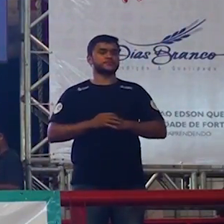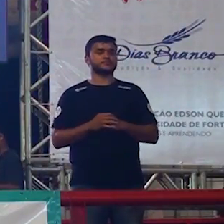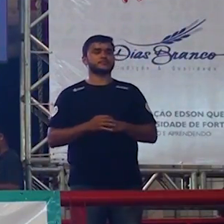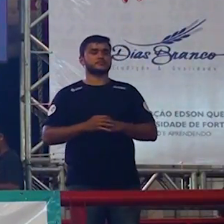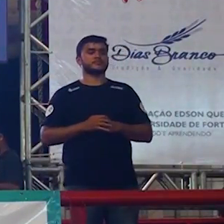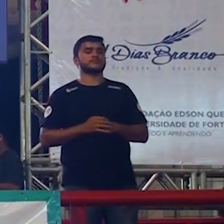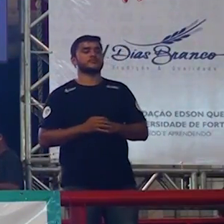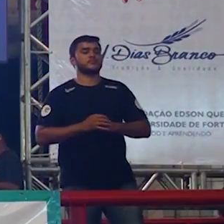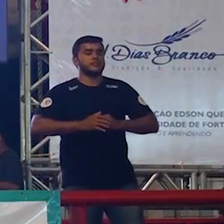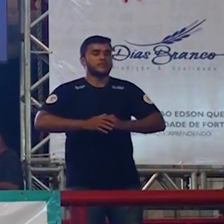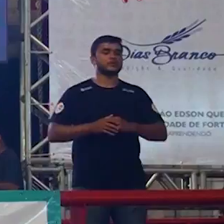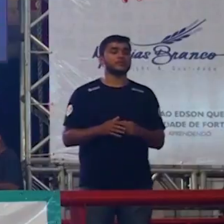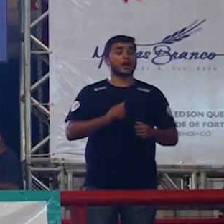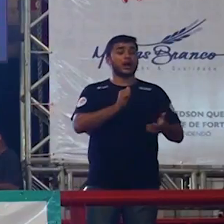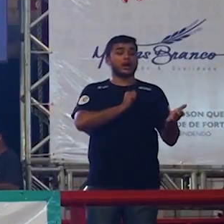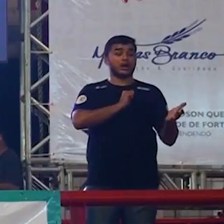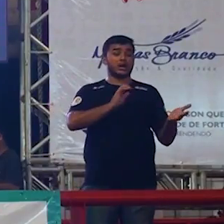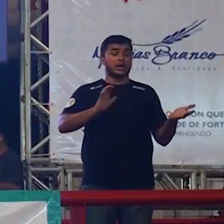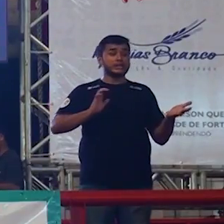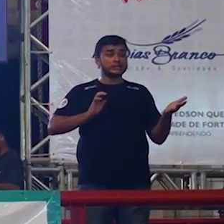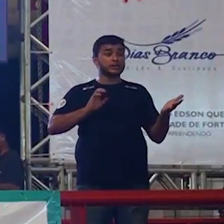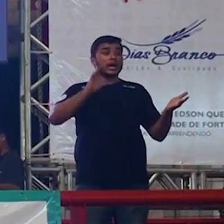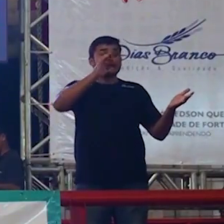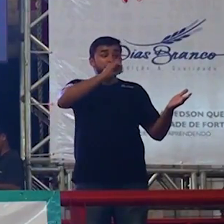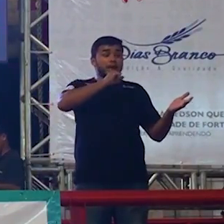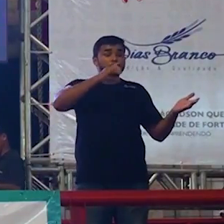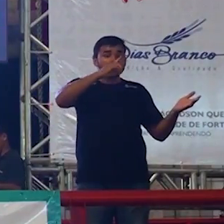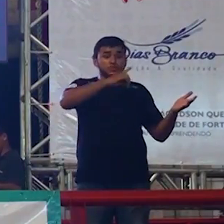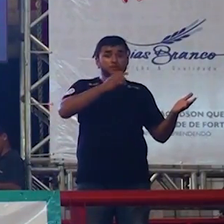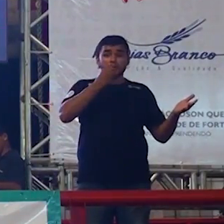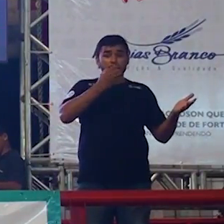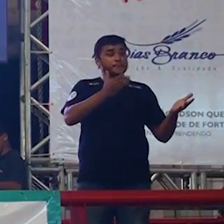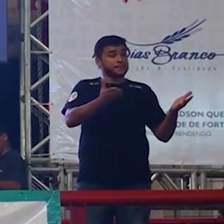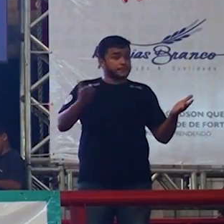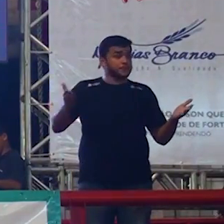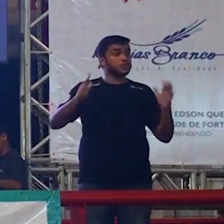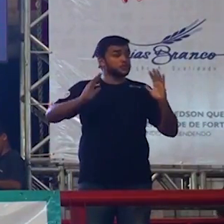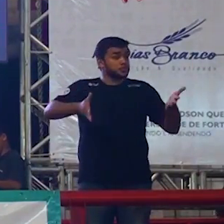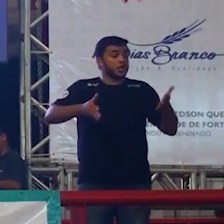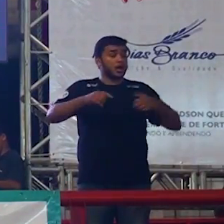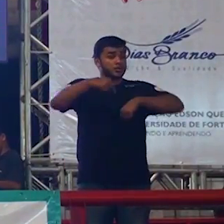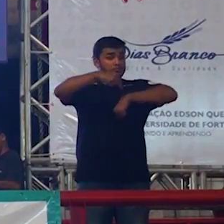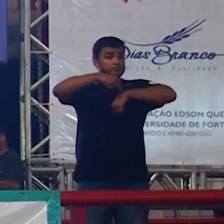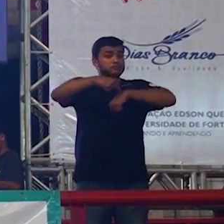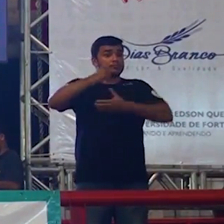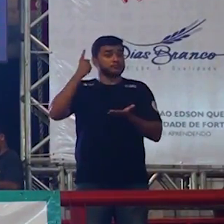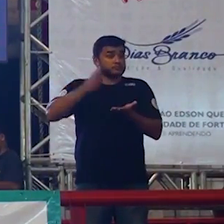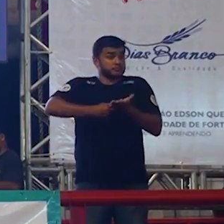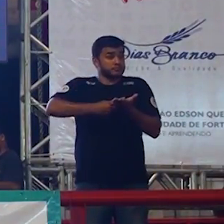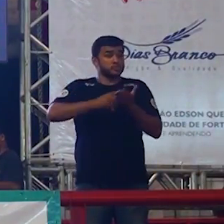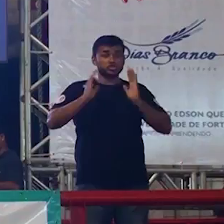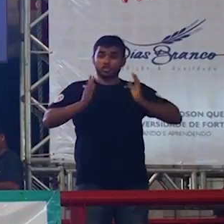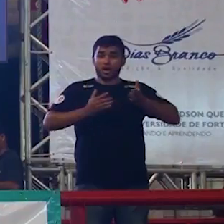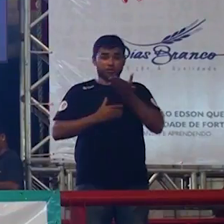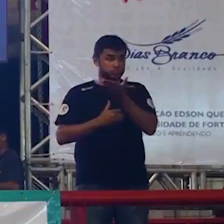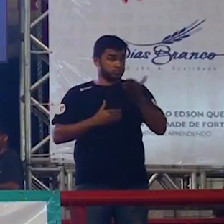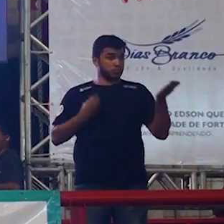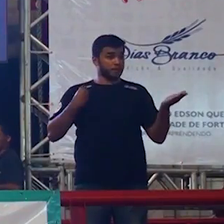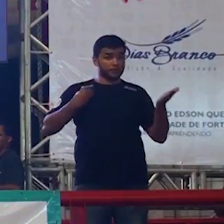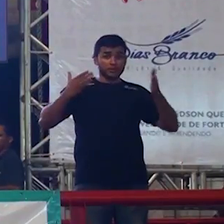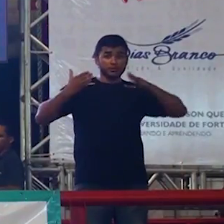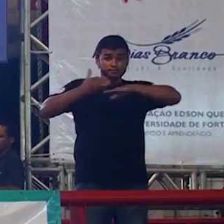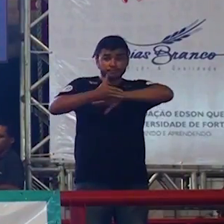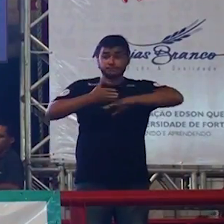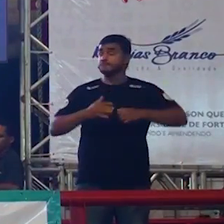Academia Enem no sábado e no domingo, né? Então sábado e domingo de vocês está comprometido, mas aqui é só uma simulação.